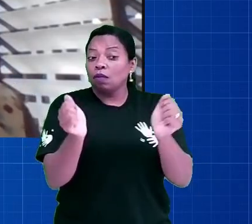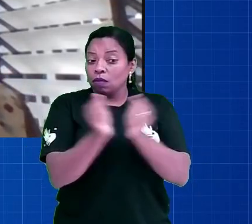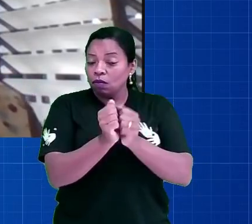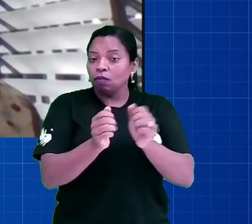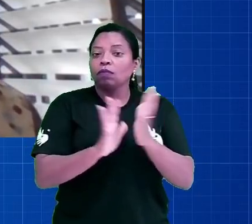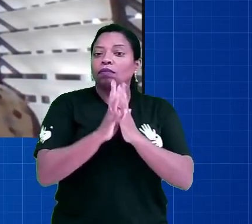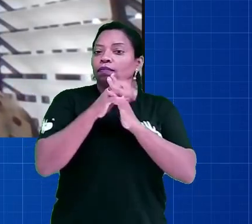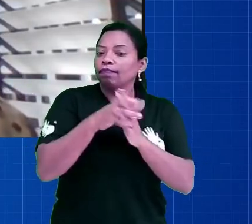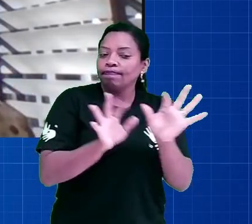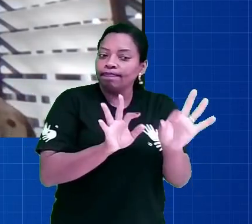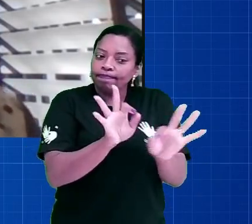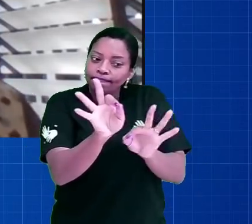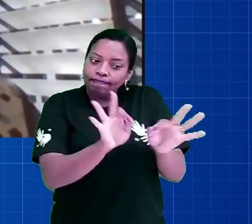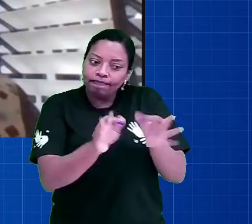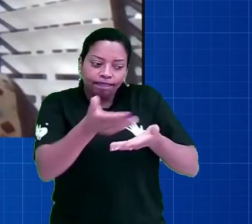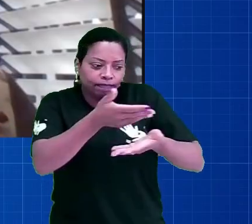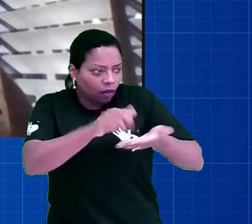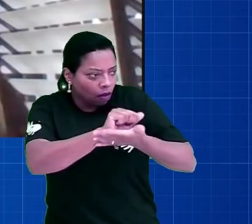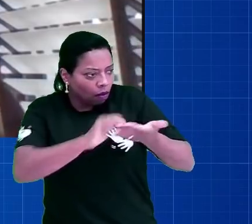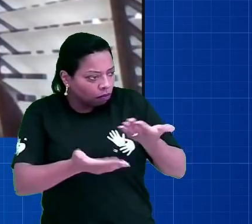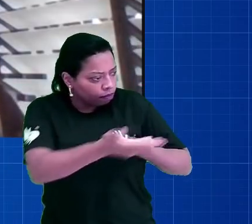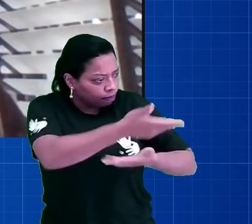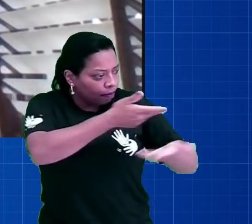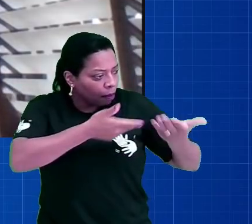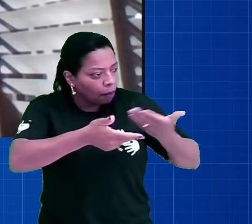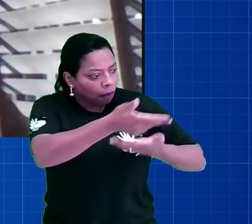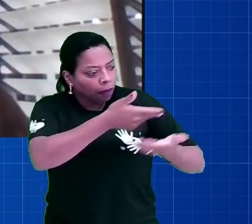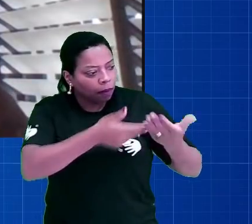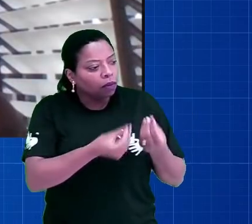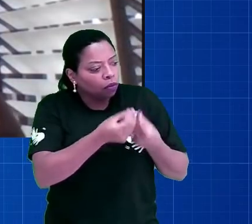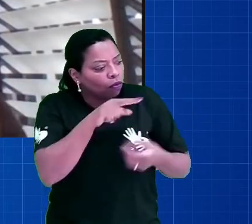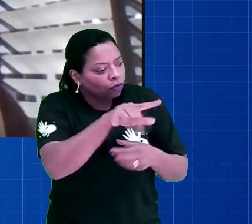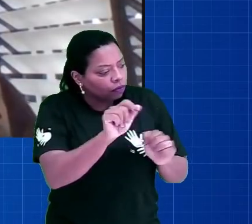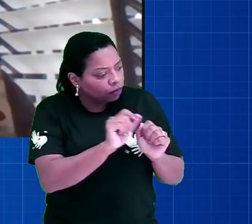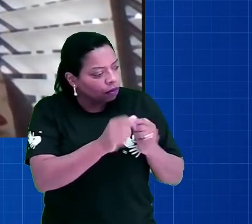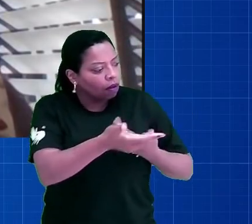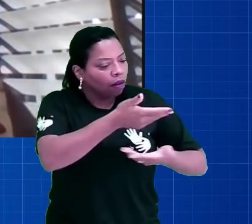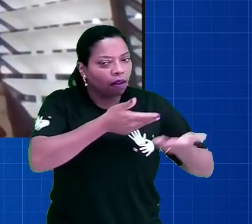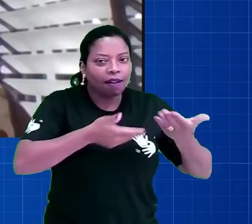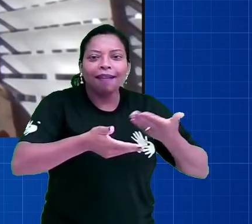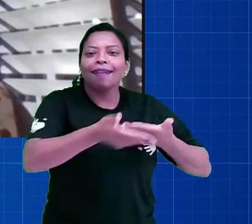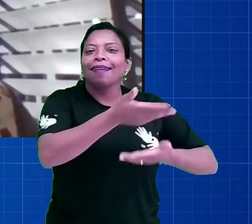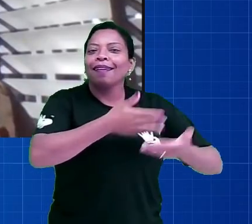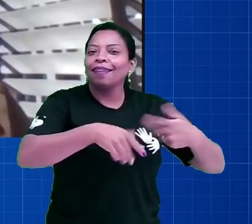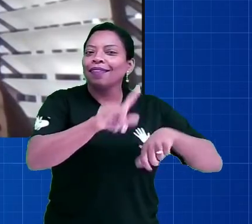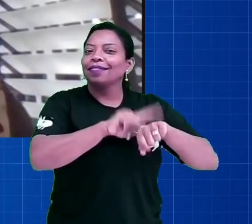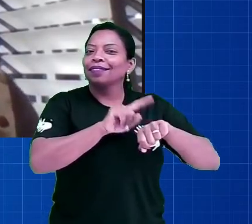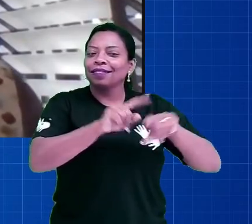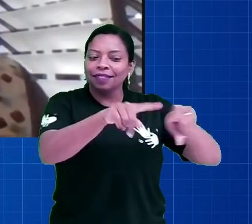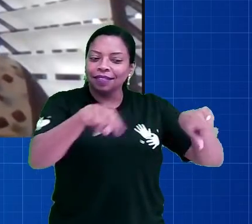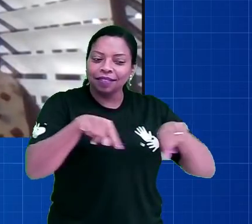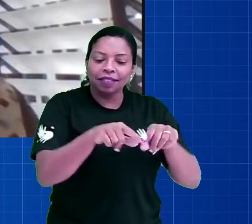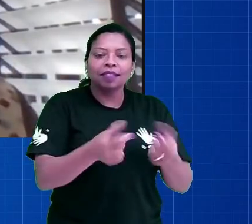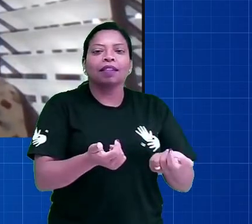planejando. E vão planejando atividades, vão planejando os momentos, né, em sala de aula, vão planejando a avaliação, vão